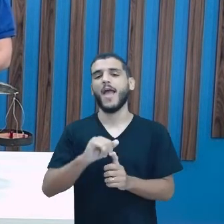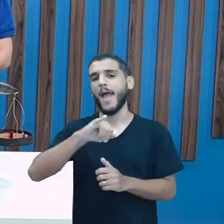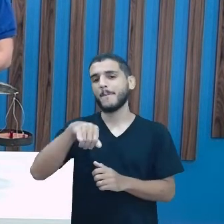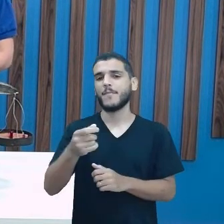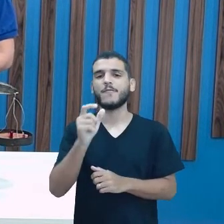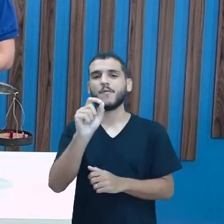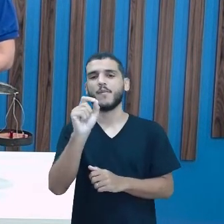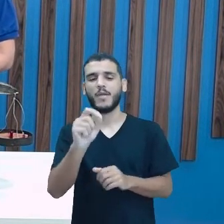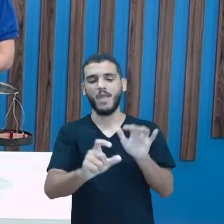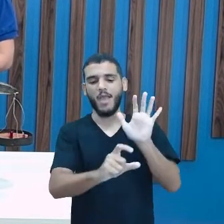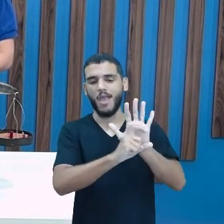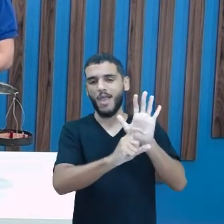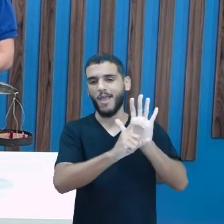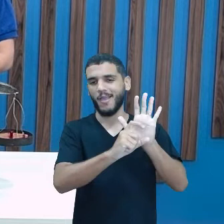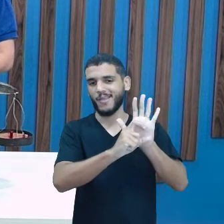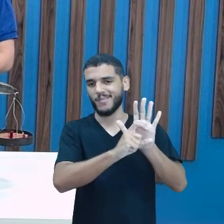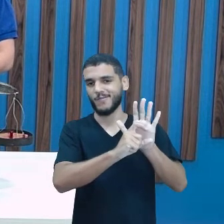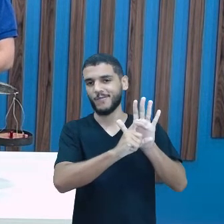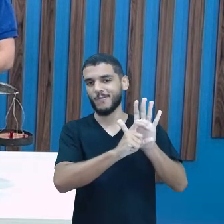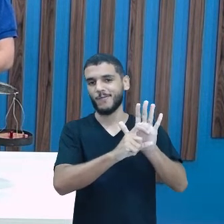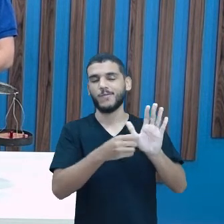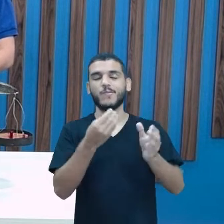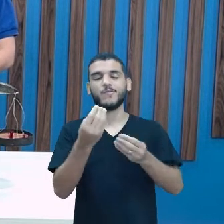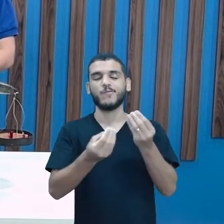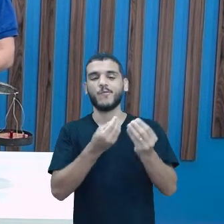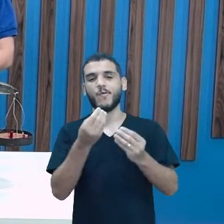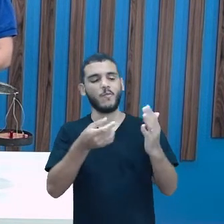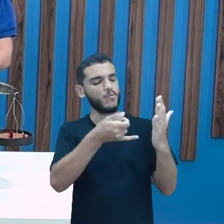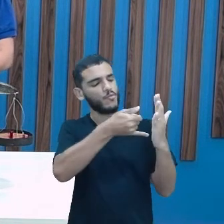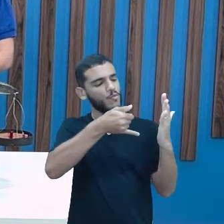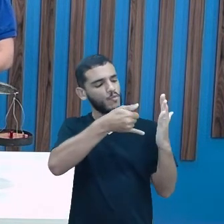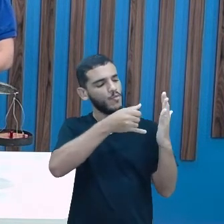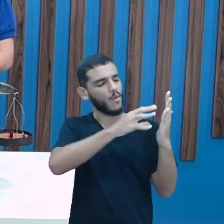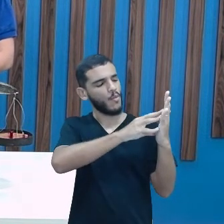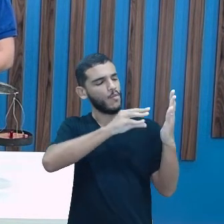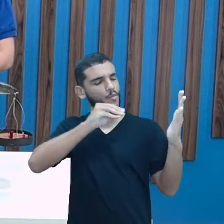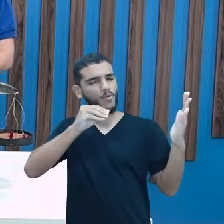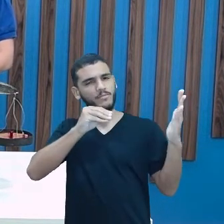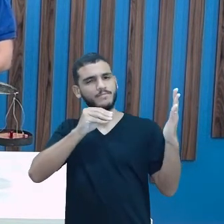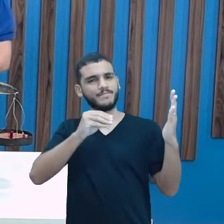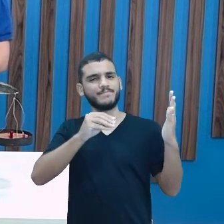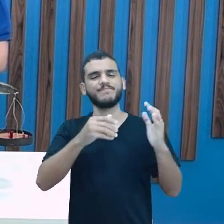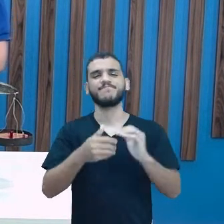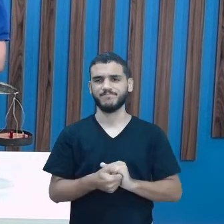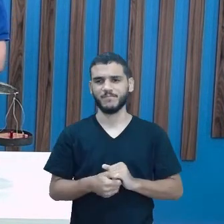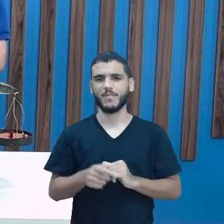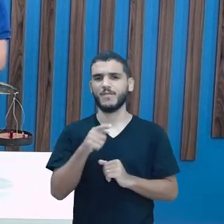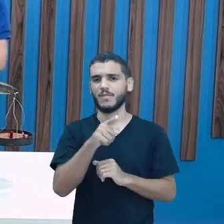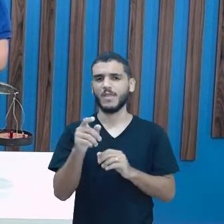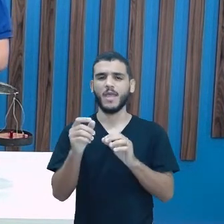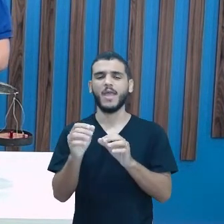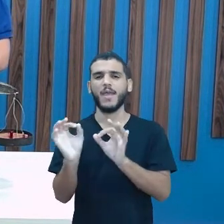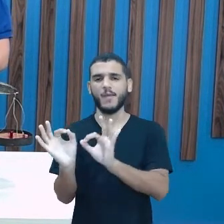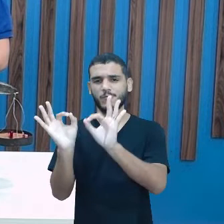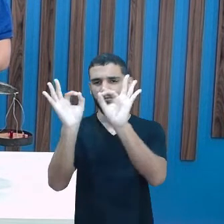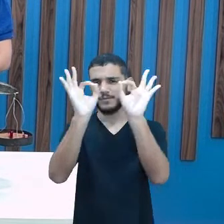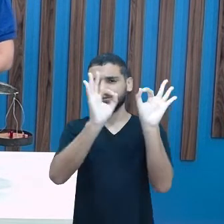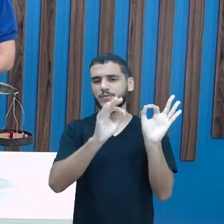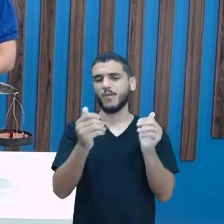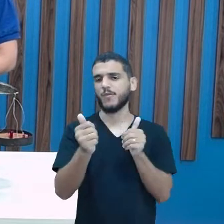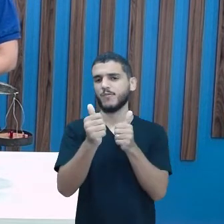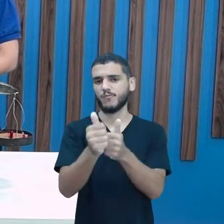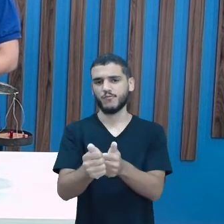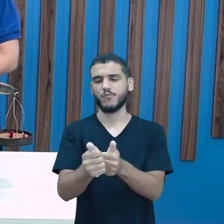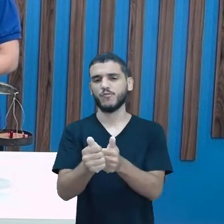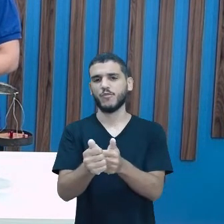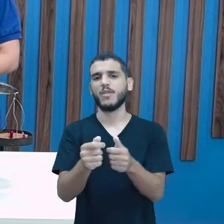a sua câmera e baixa esse aplicativo para você participar ao vivo conosco. E também você pode acompanhar sempre que quiser nossas